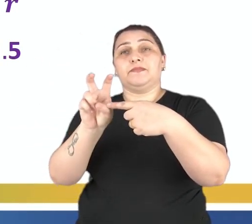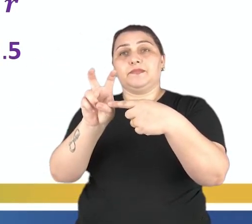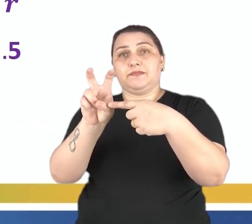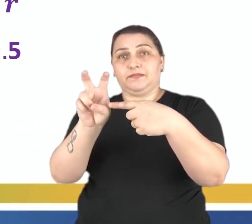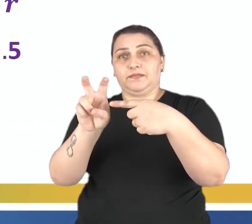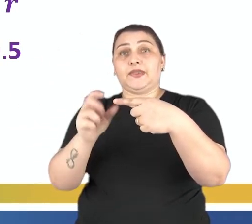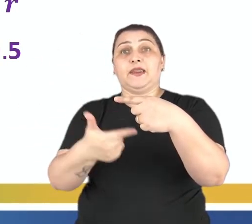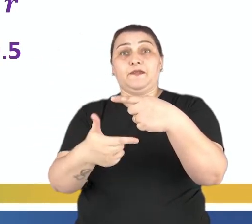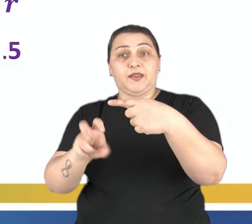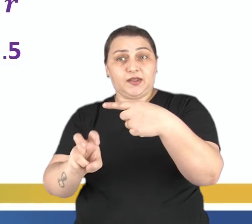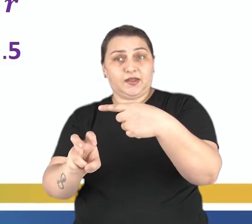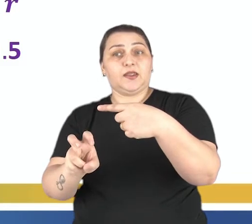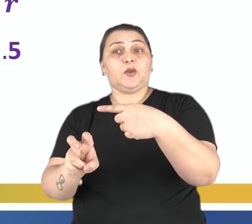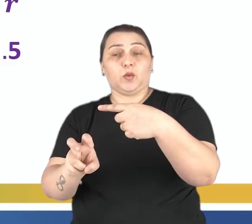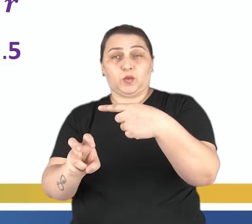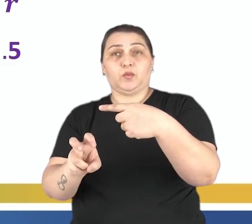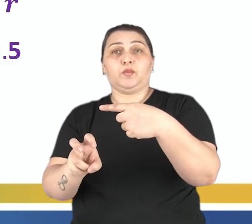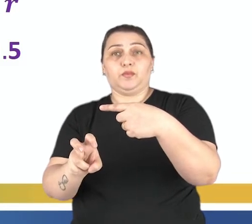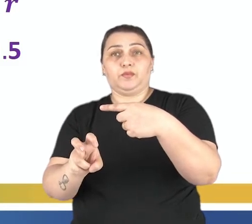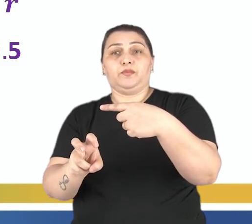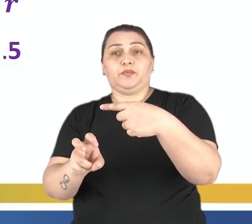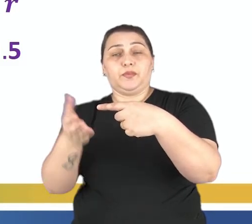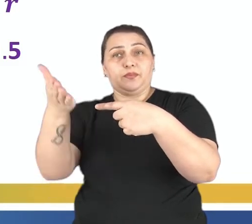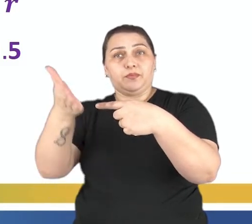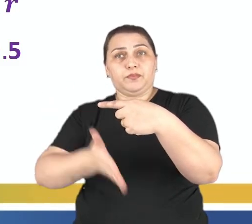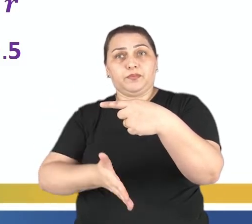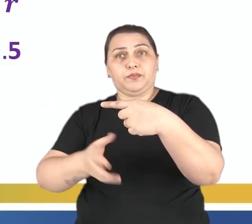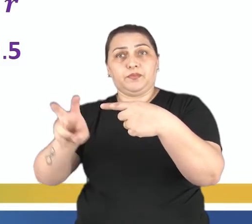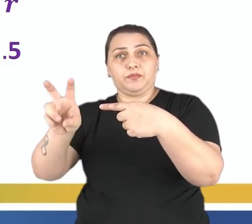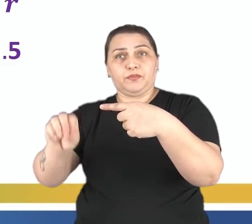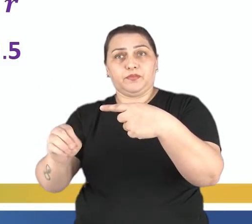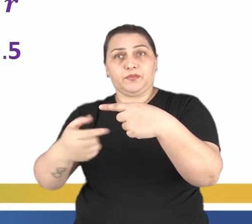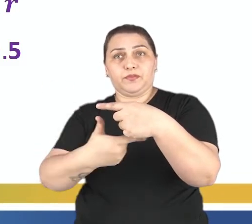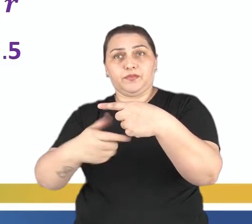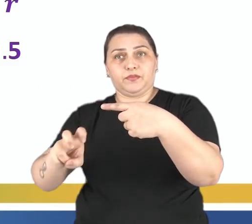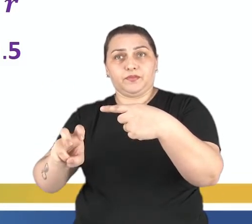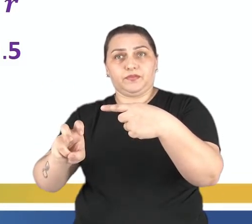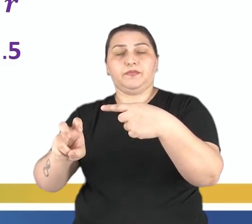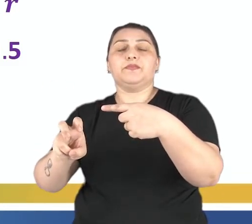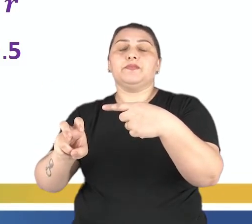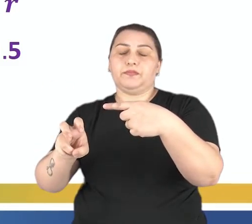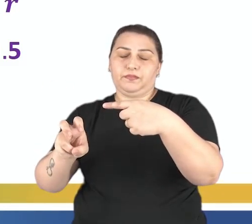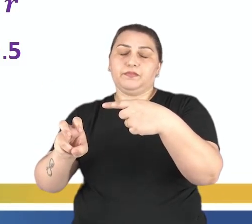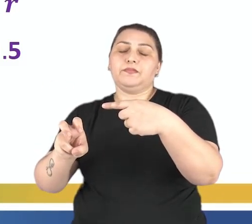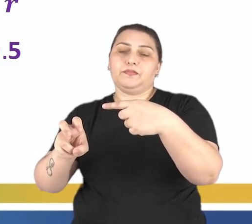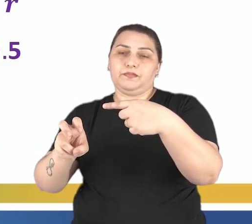por 2. 50 dividido por 2 é a metade de 50, ou seja,